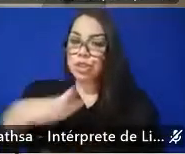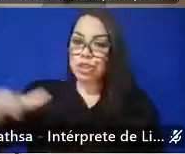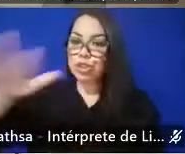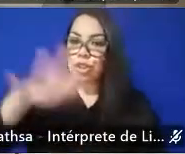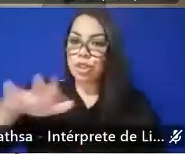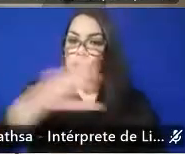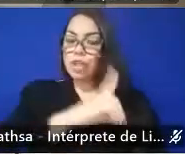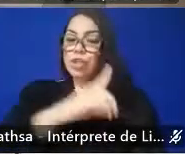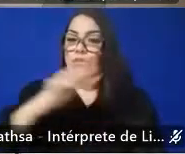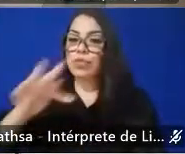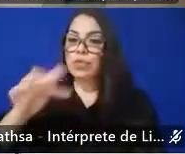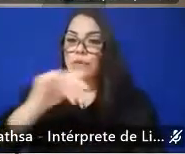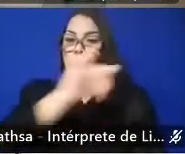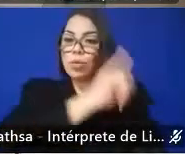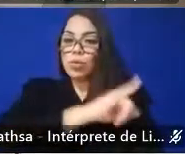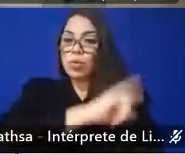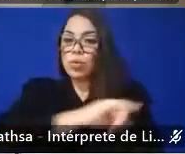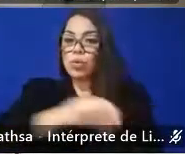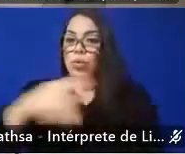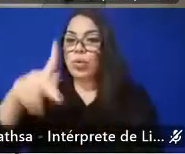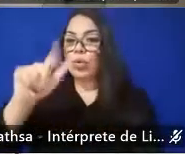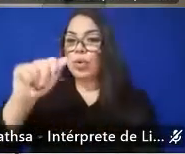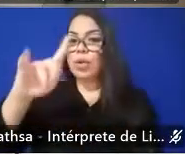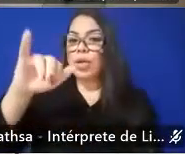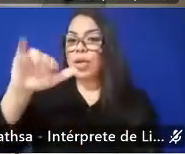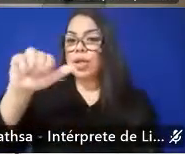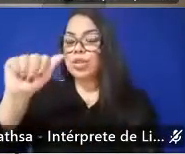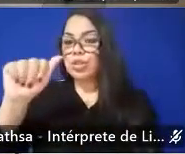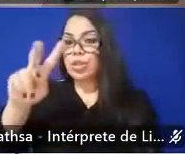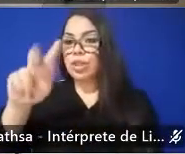de Janeiro Dra Cátia Varela Melo